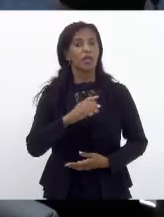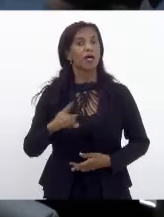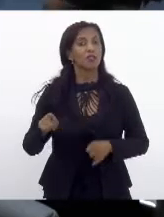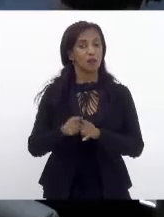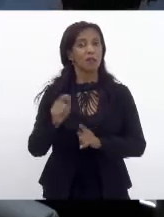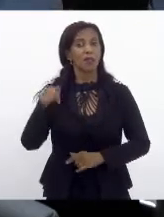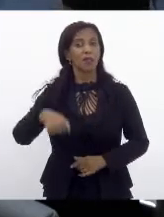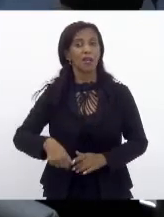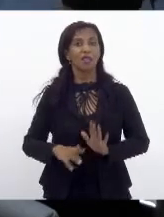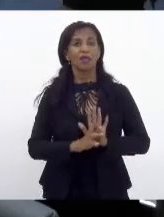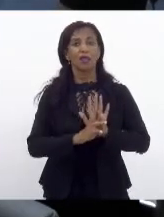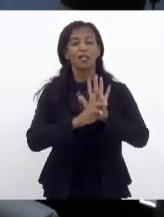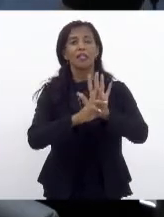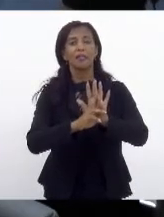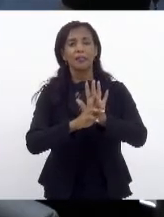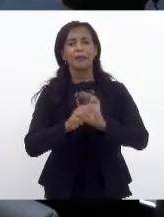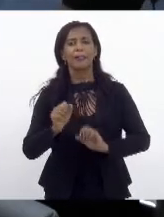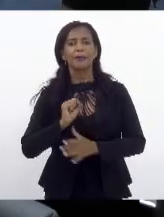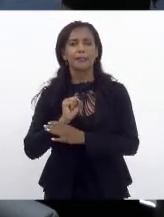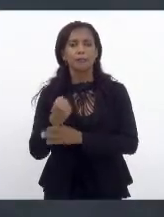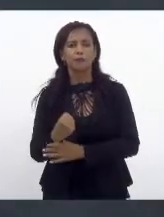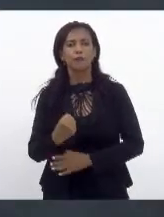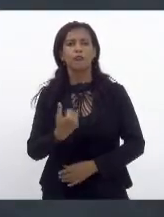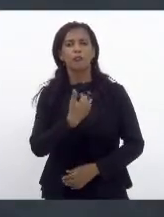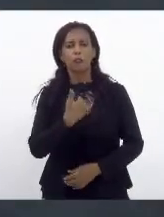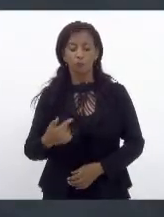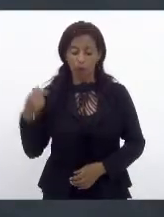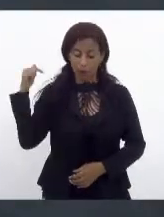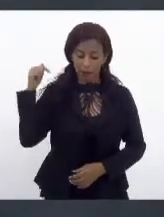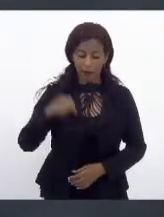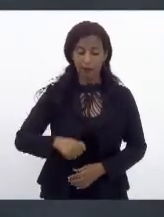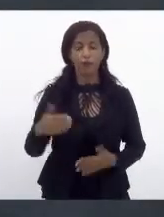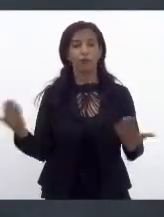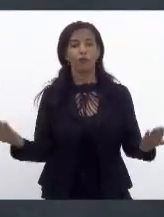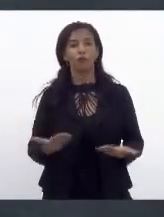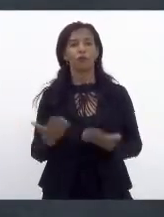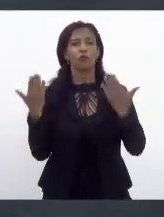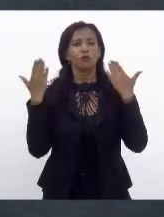casa. A bancada de defesa da segurança pública está aqui, uma prova disso foi hoje.